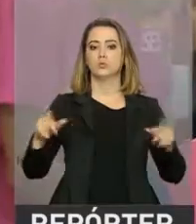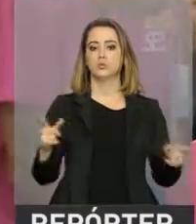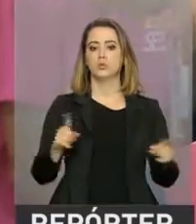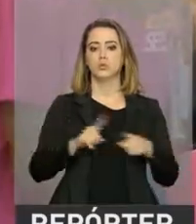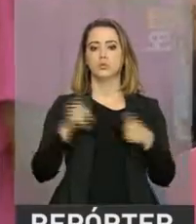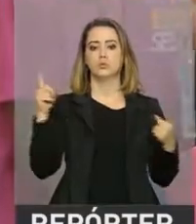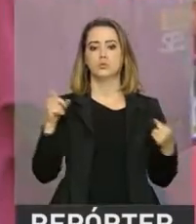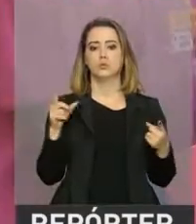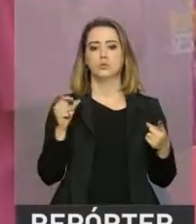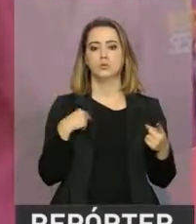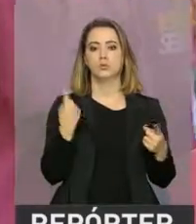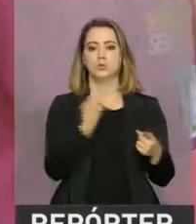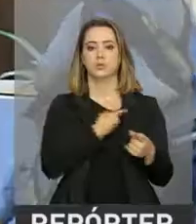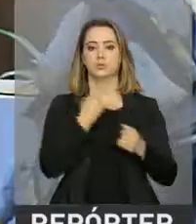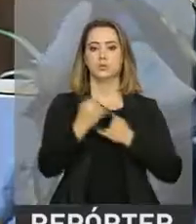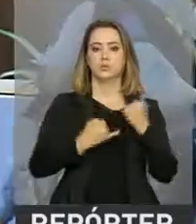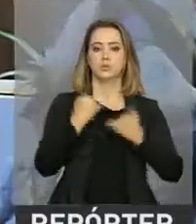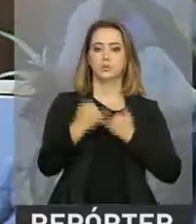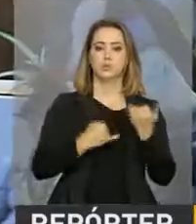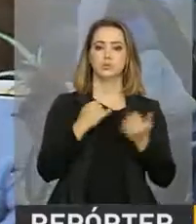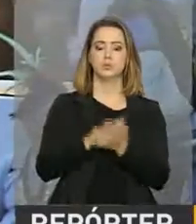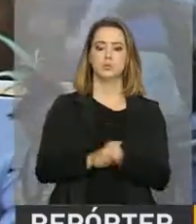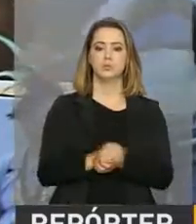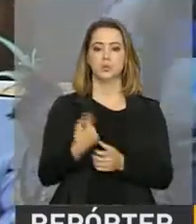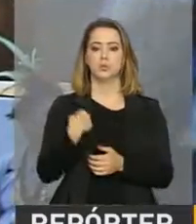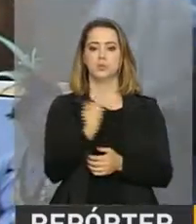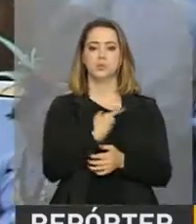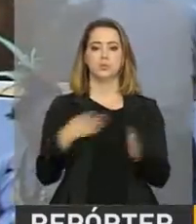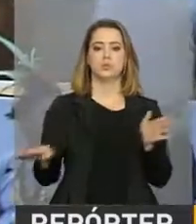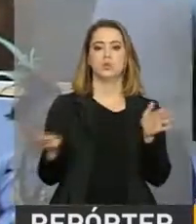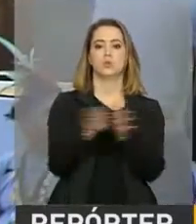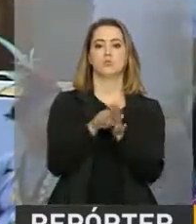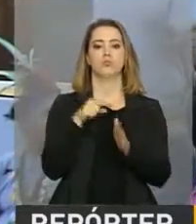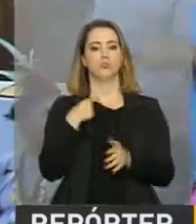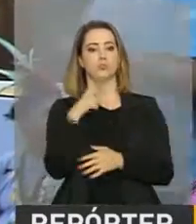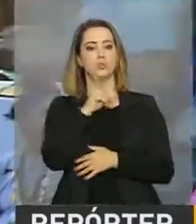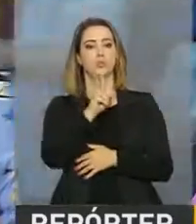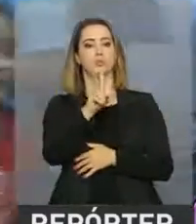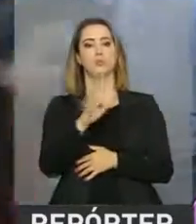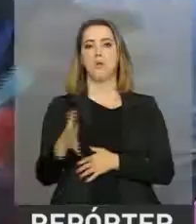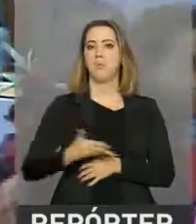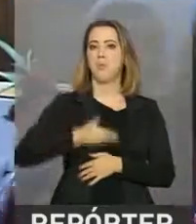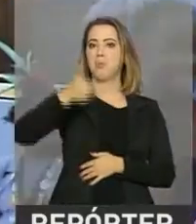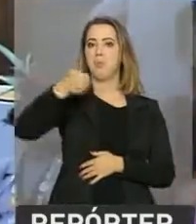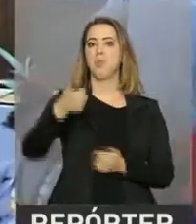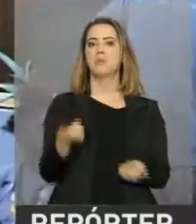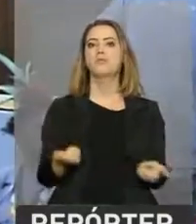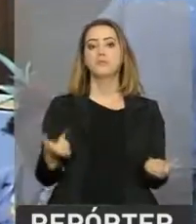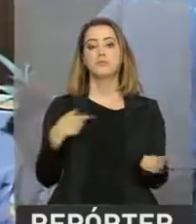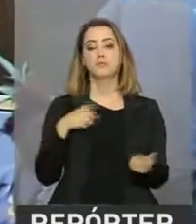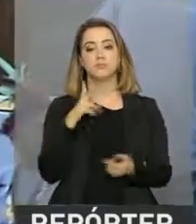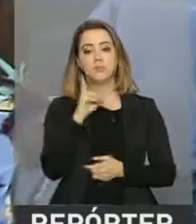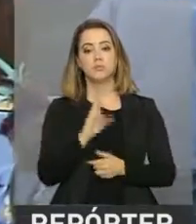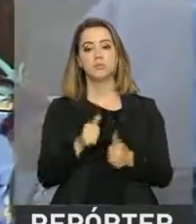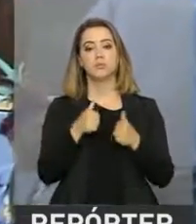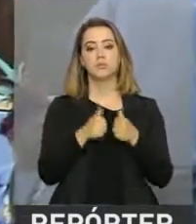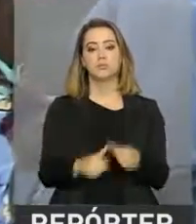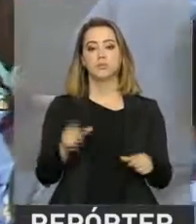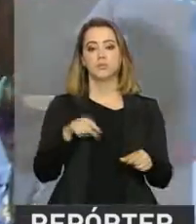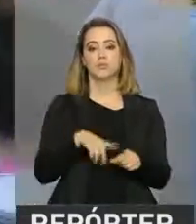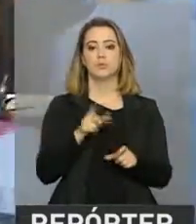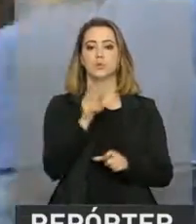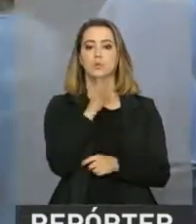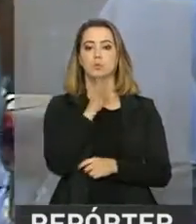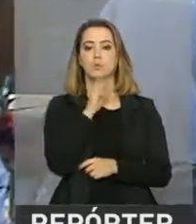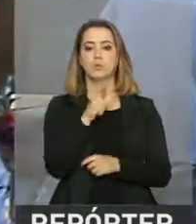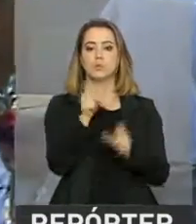nos divertimos porém chegou aqui a gente percebeu que realmente é maravilhoso está sendo maravilhoso é conhecer pessoas novas